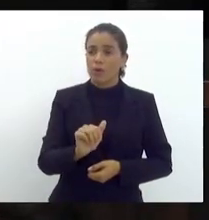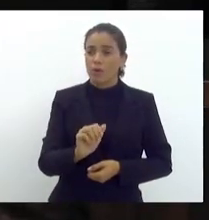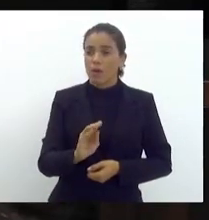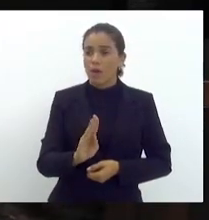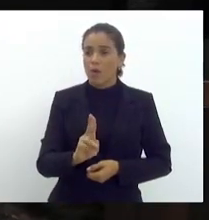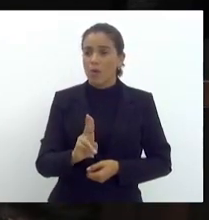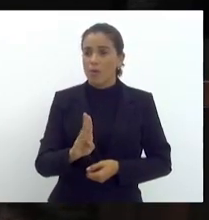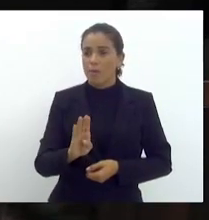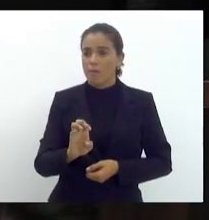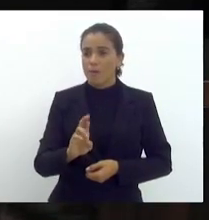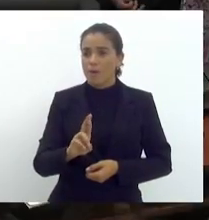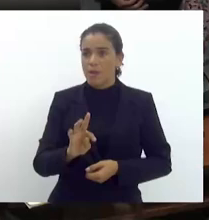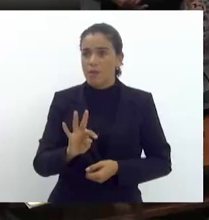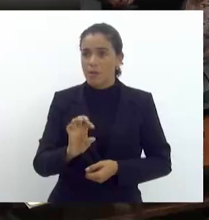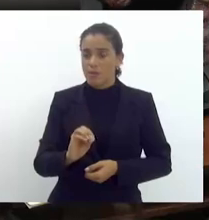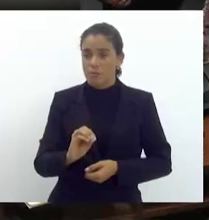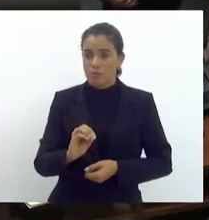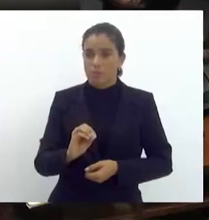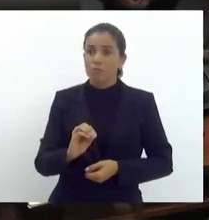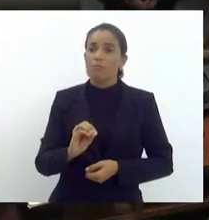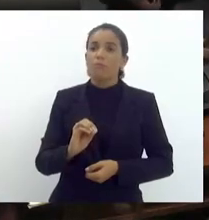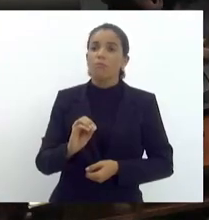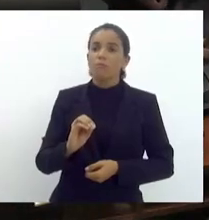tá no sistema